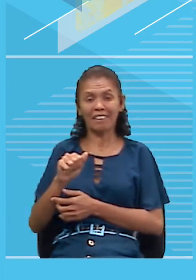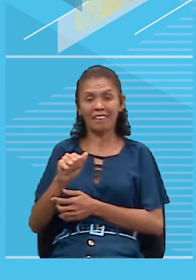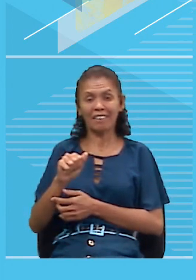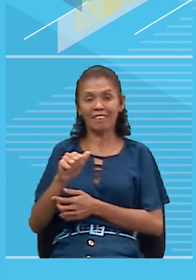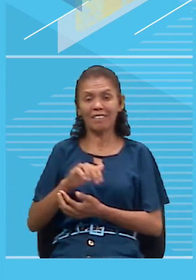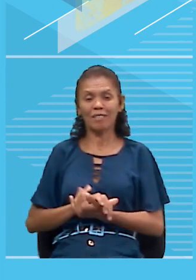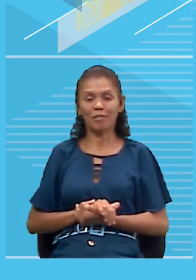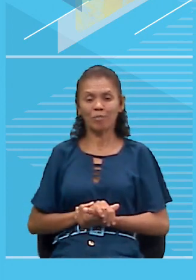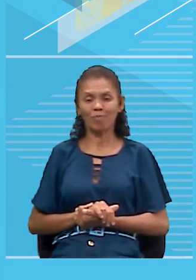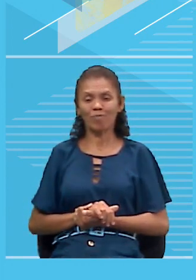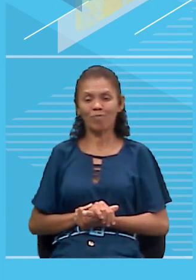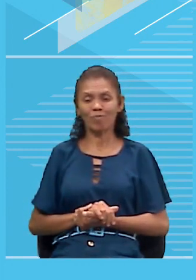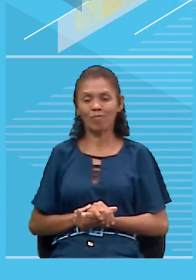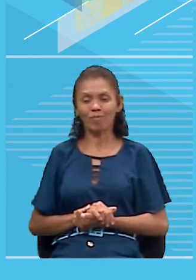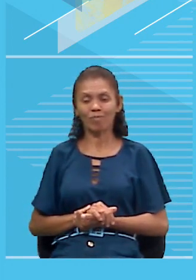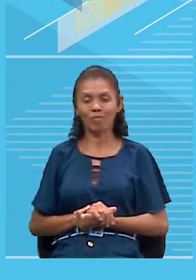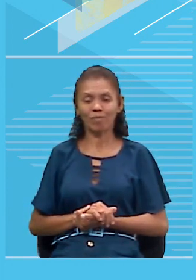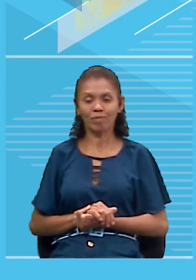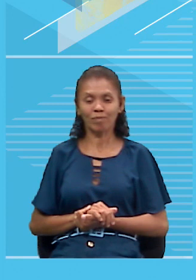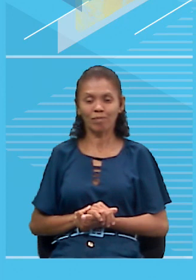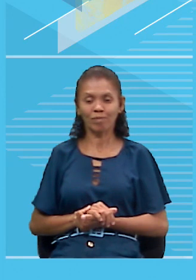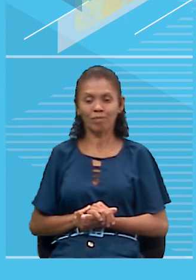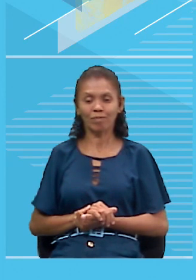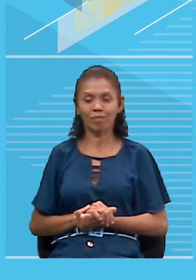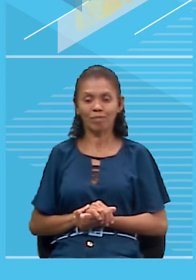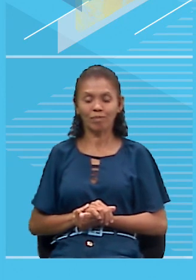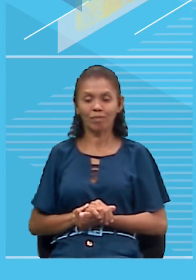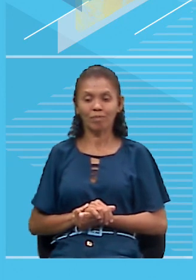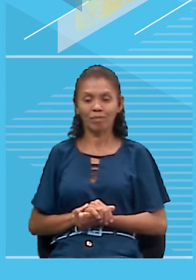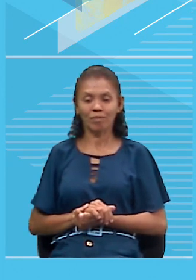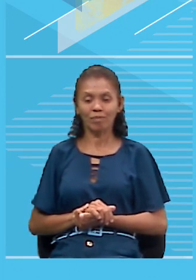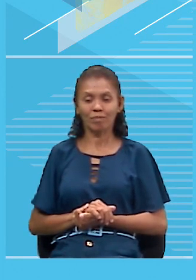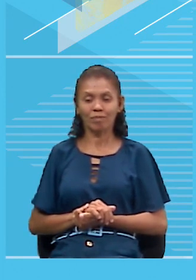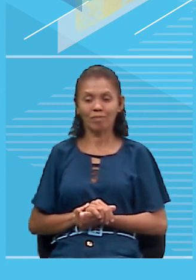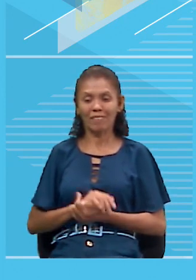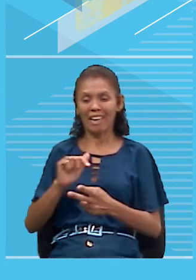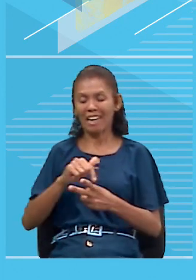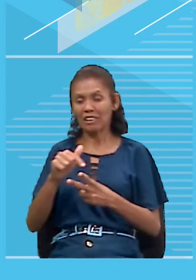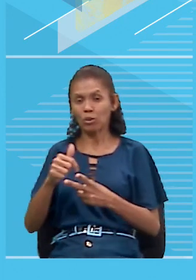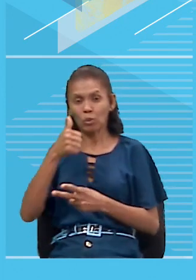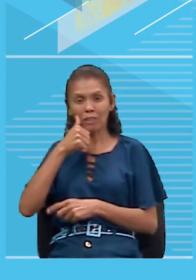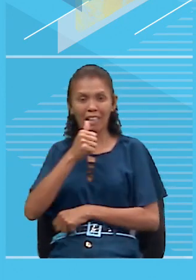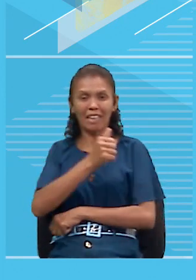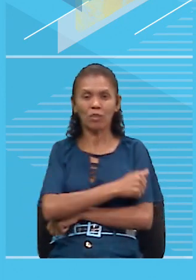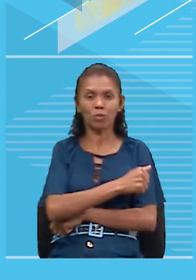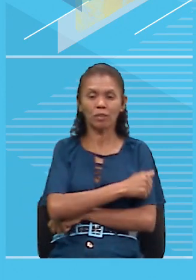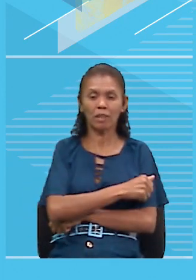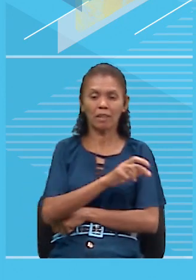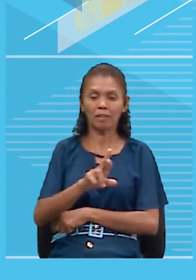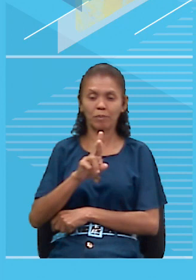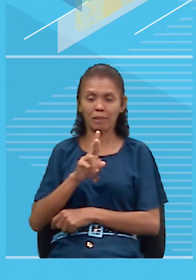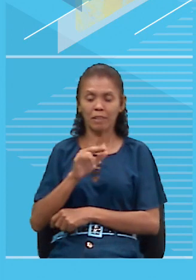Vixe Professor ao Adriana mandou 18 anos a dos 18 anos as duas aí se fossem curvas